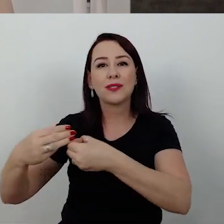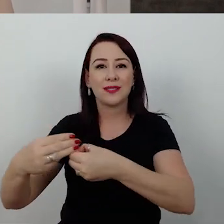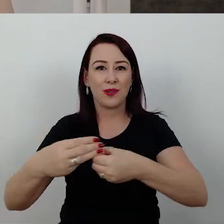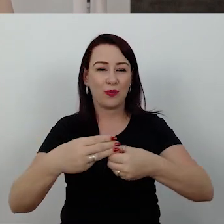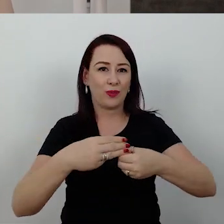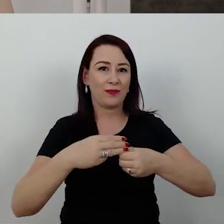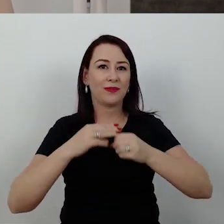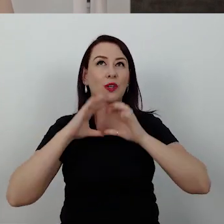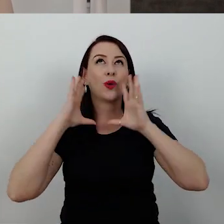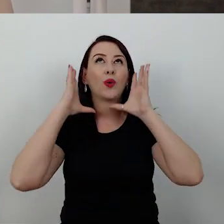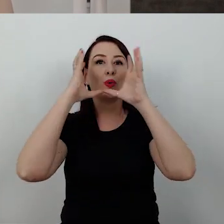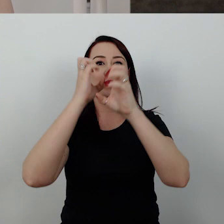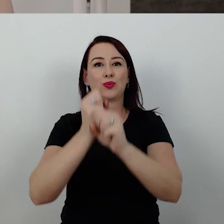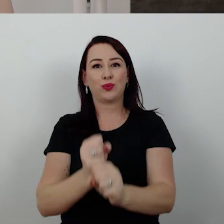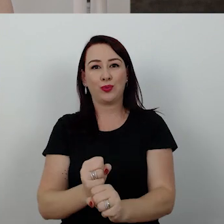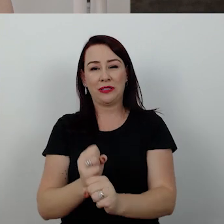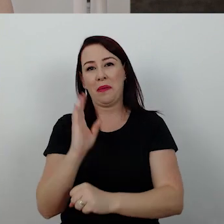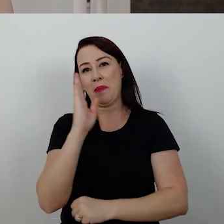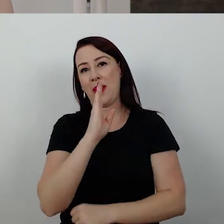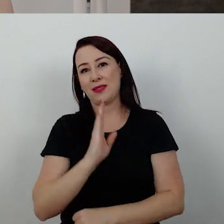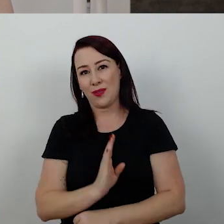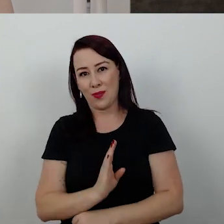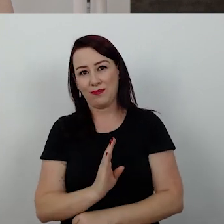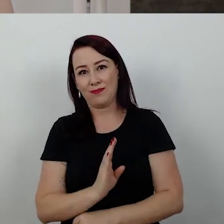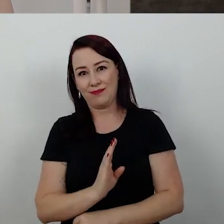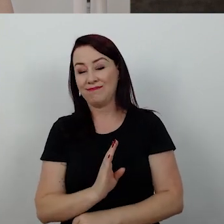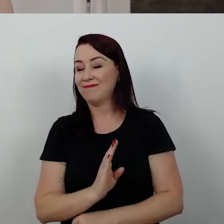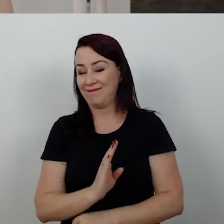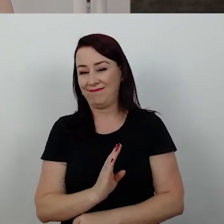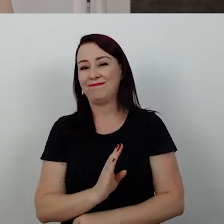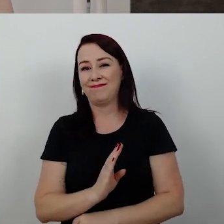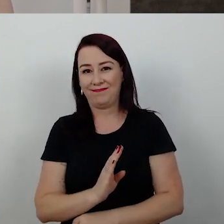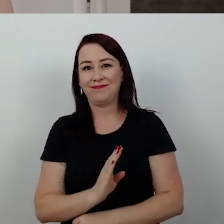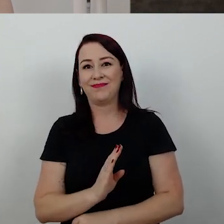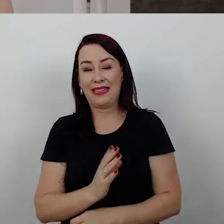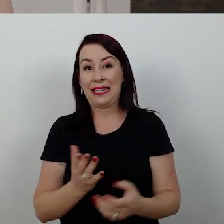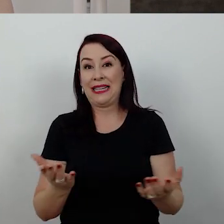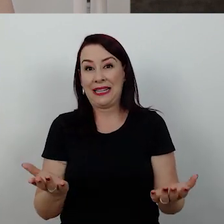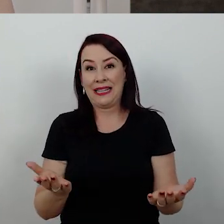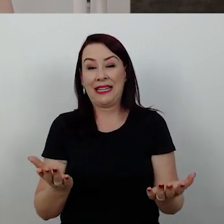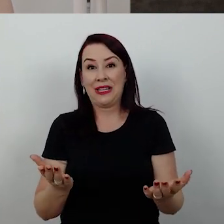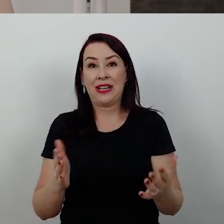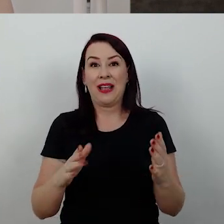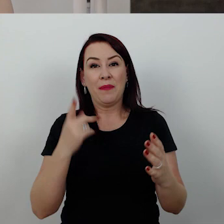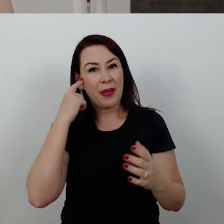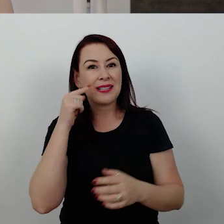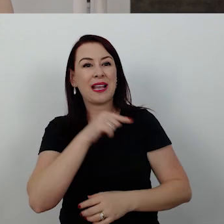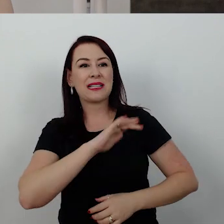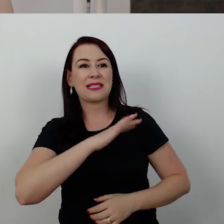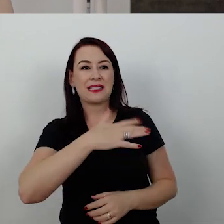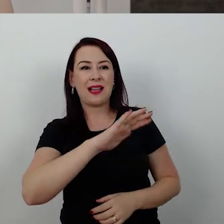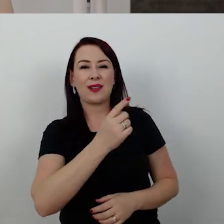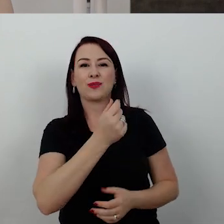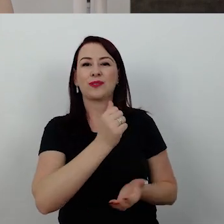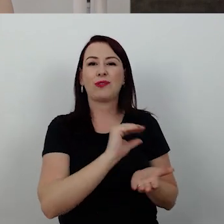de um Brasil, porque esse recurso tem uma distribuição. Então, por mais que seja, por exemplo, em Santos, que é um